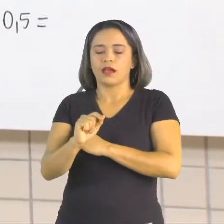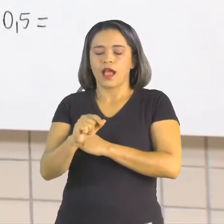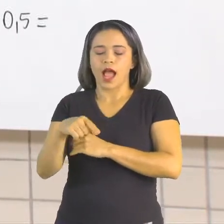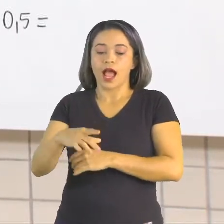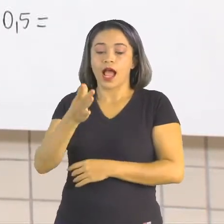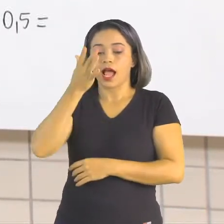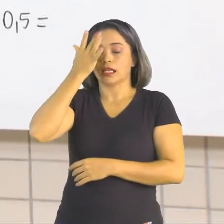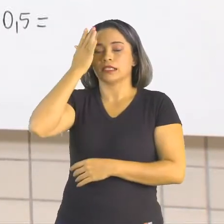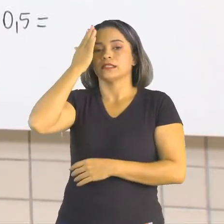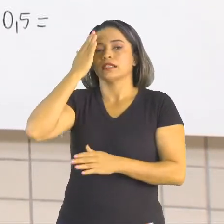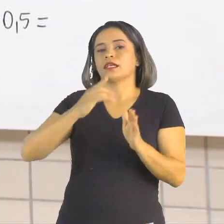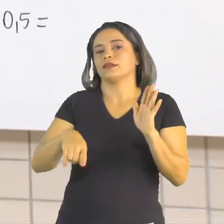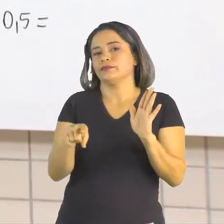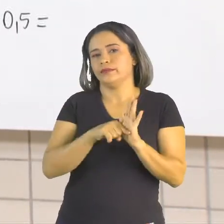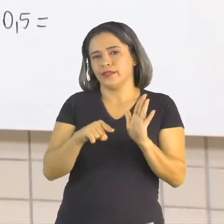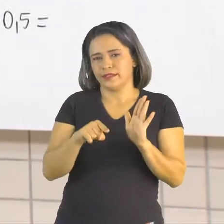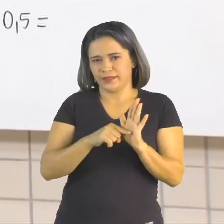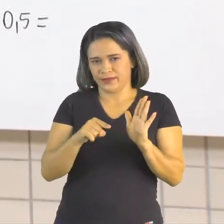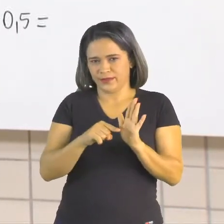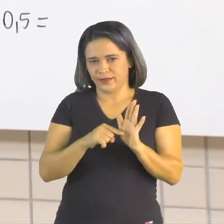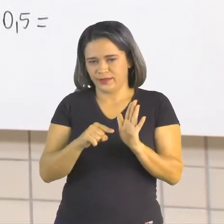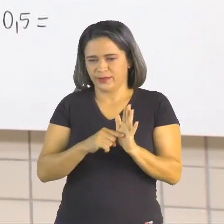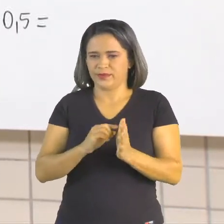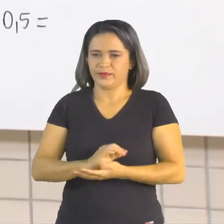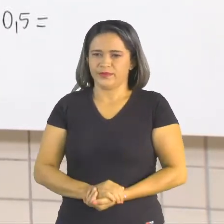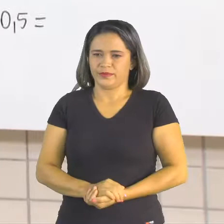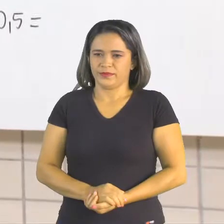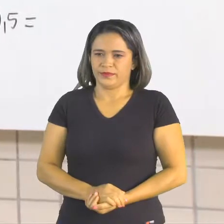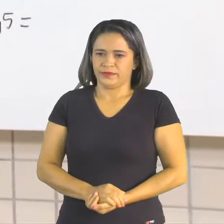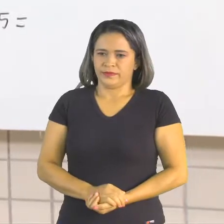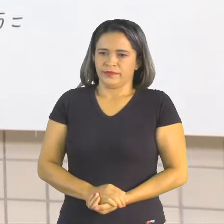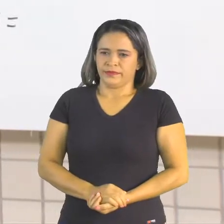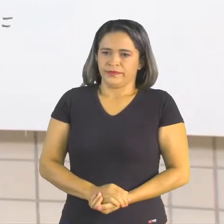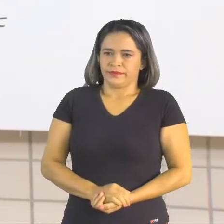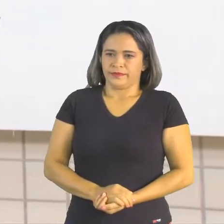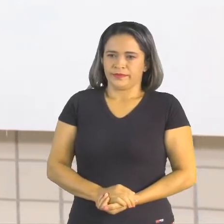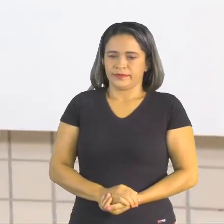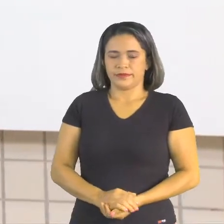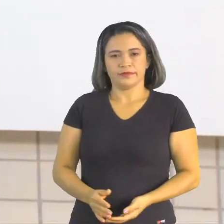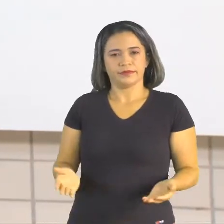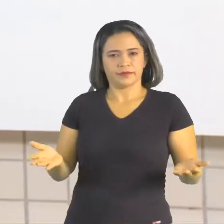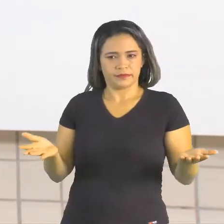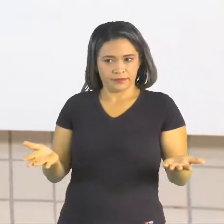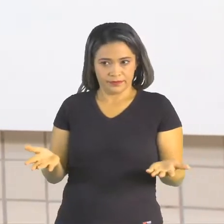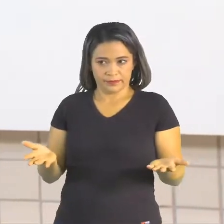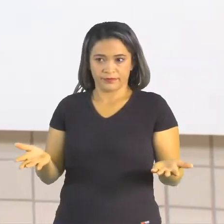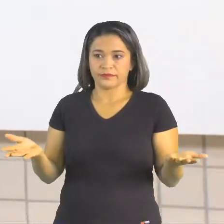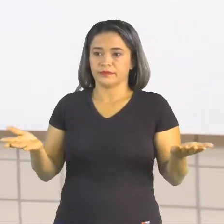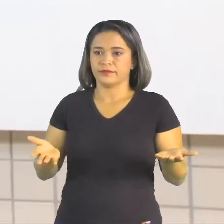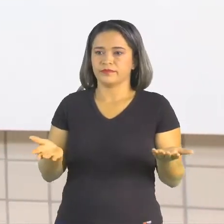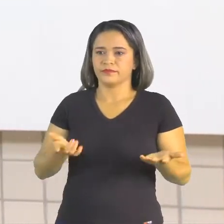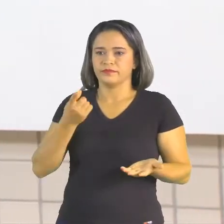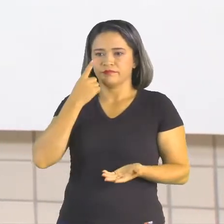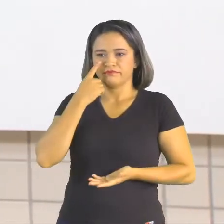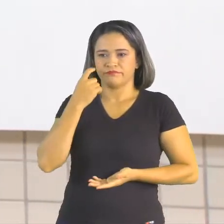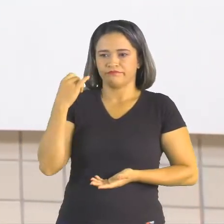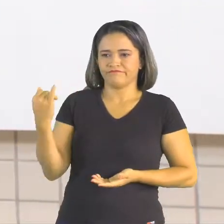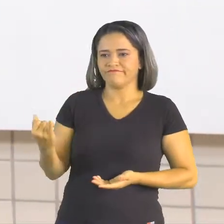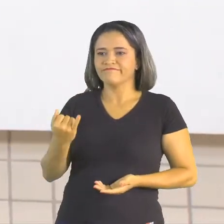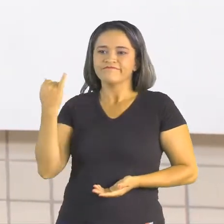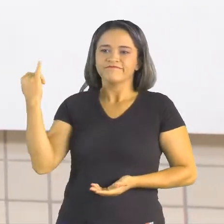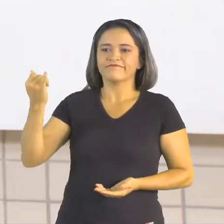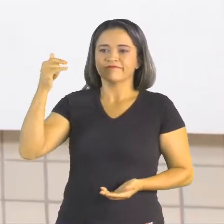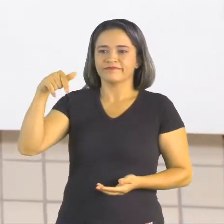de subtrair dois números. Então, vamos aqui, o que é muito importante nessa aula de